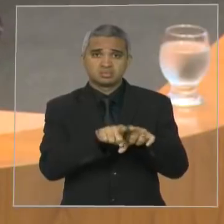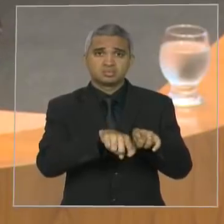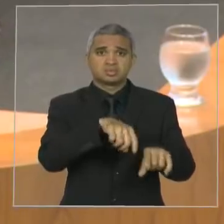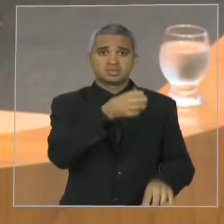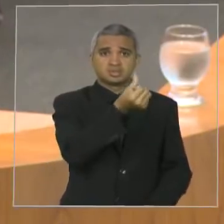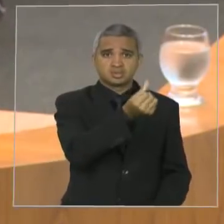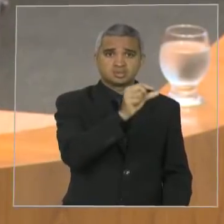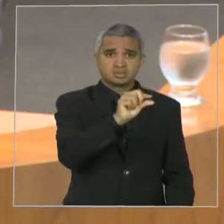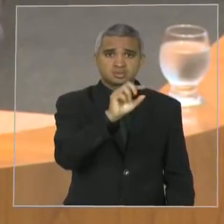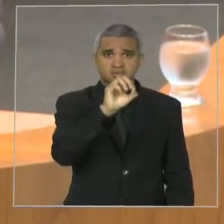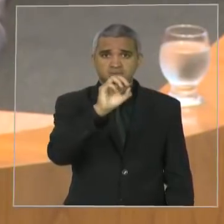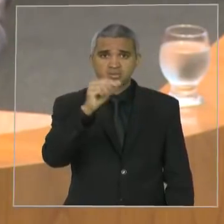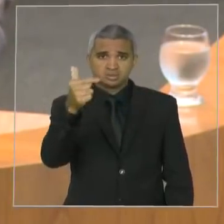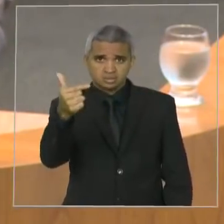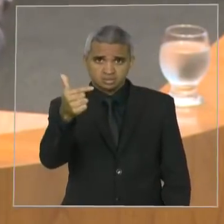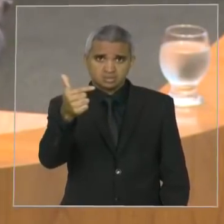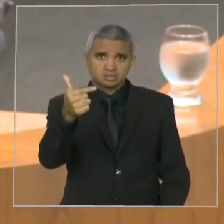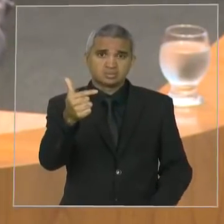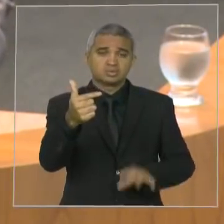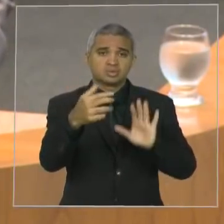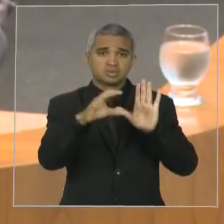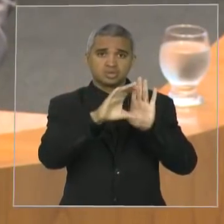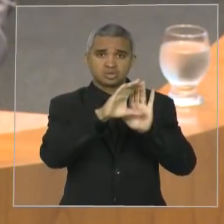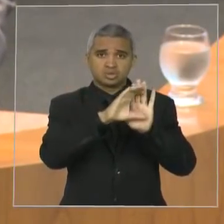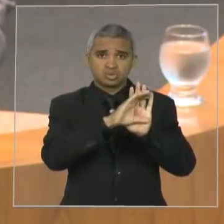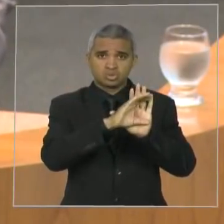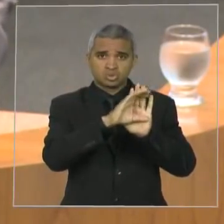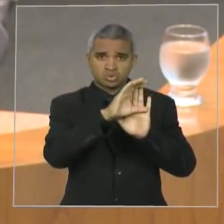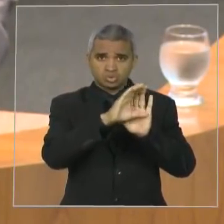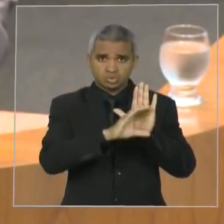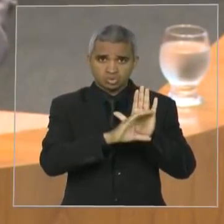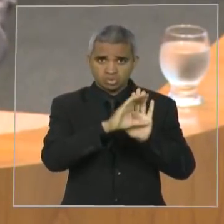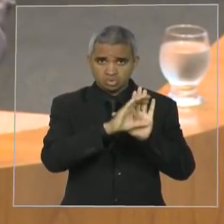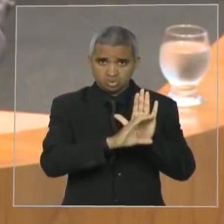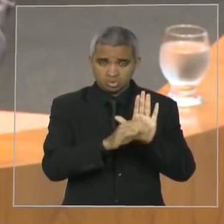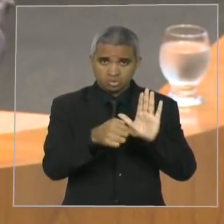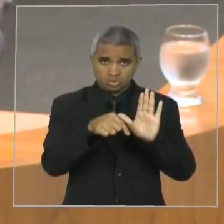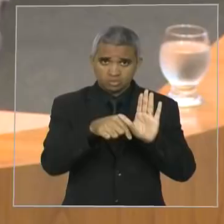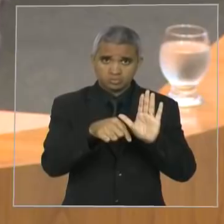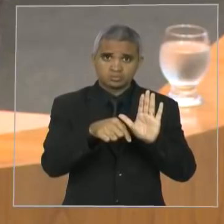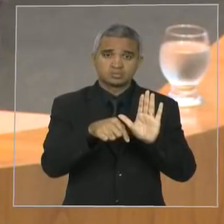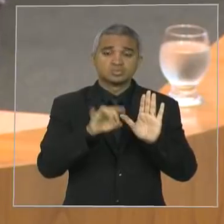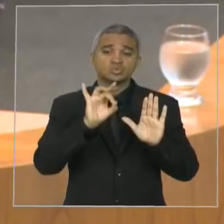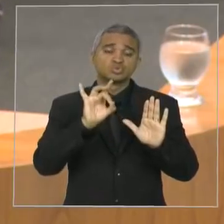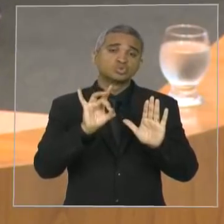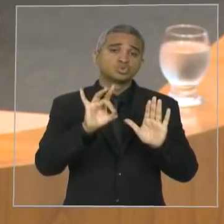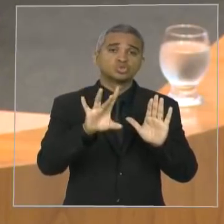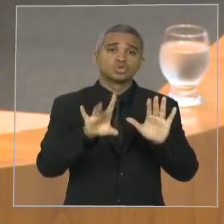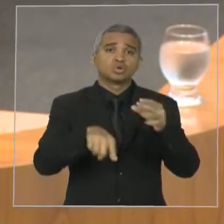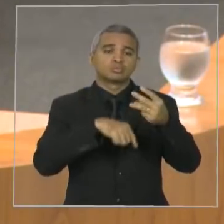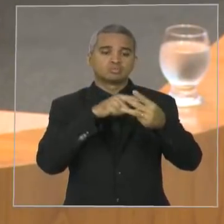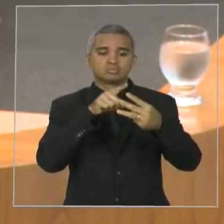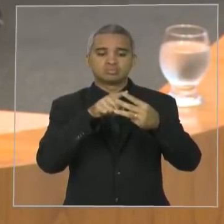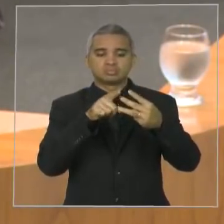Que, veja bem, as polícias militares agora, e os corpos bombeiros, elas estão sob o regimento do